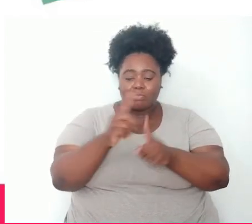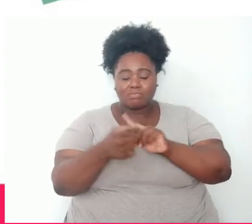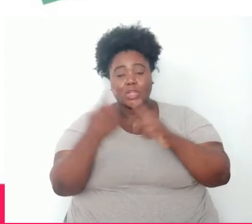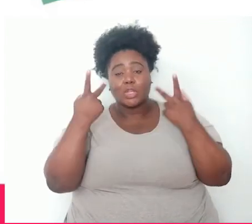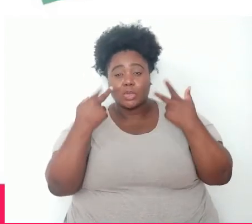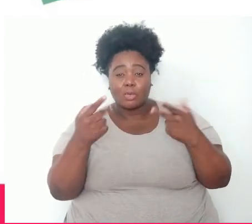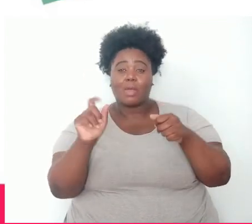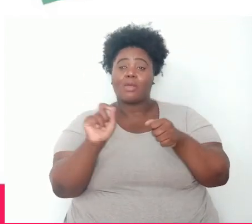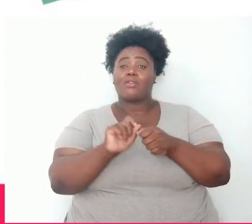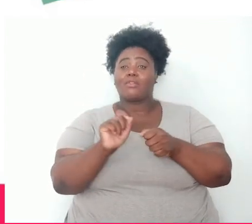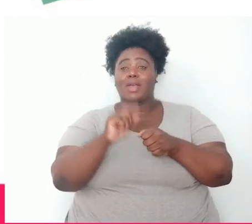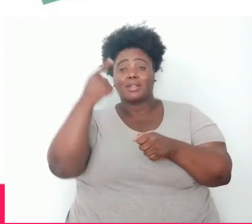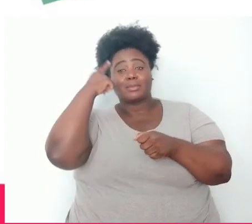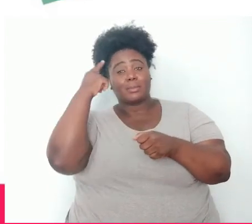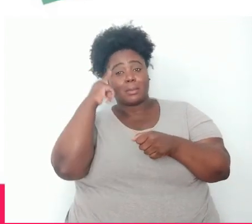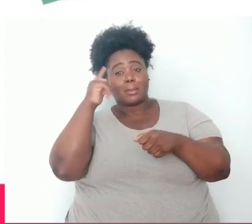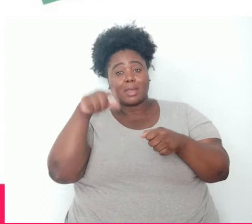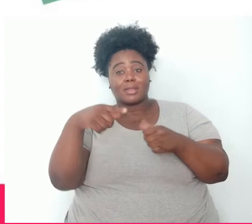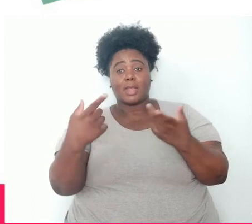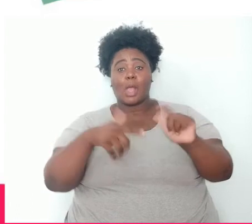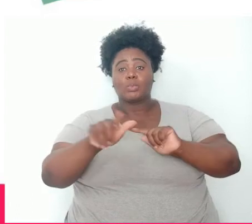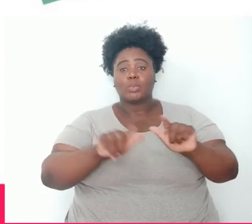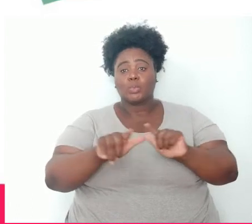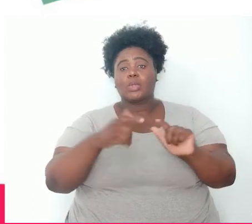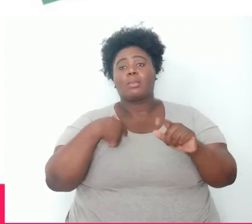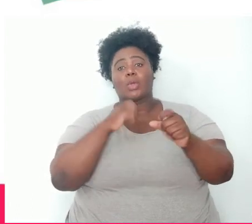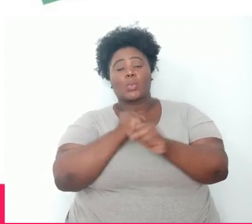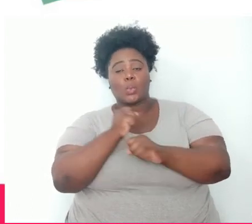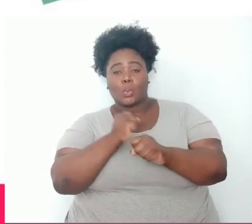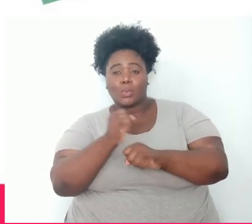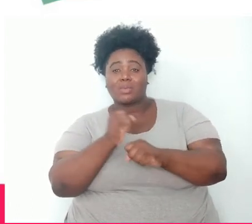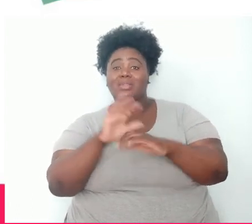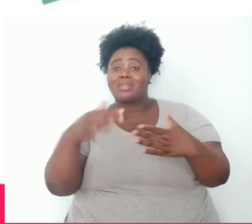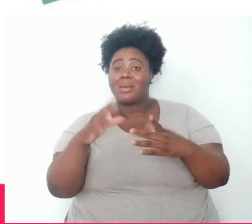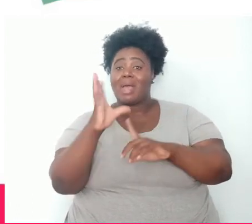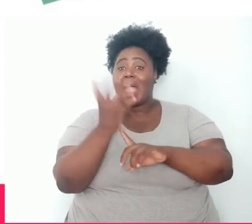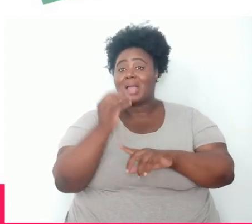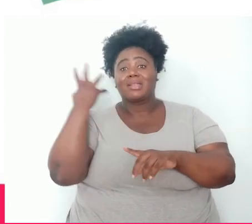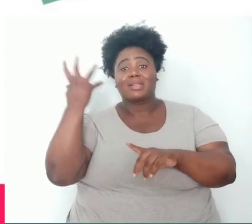faz pensar esses trabalhos que eu venho construindo. E a arte drag está junto disso